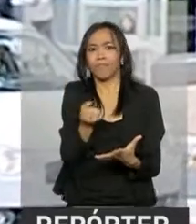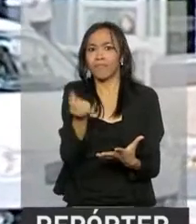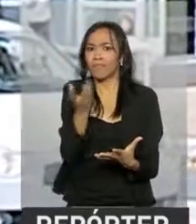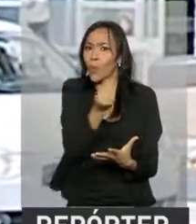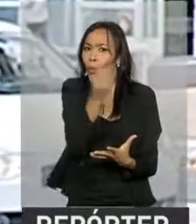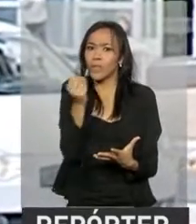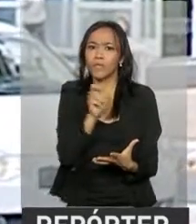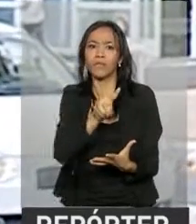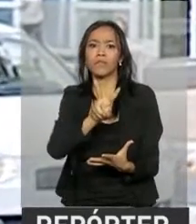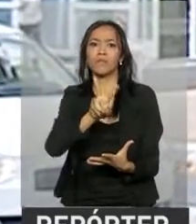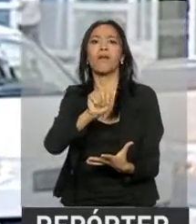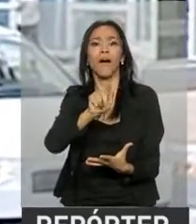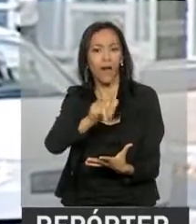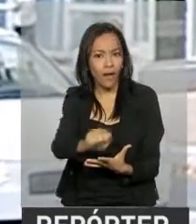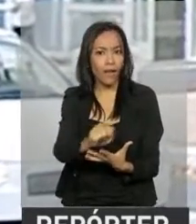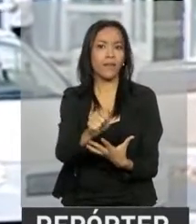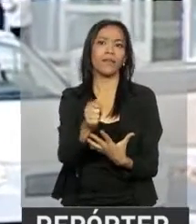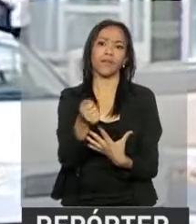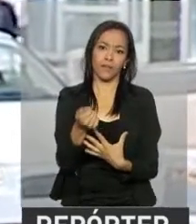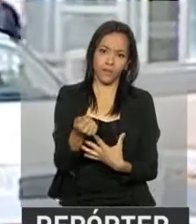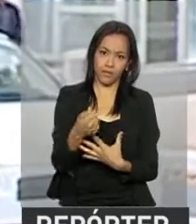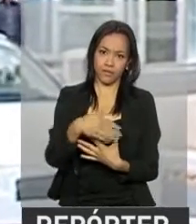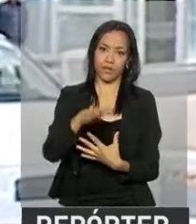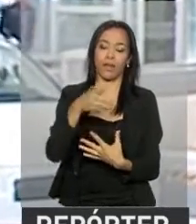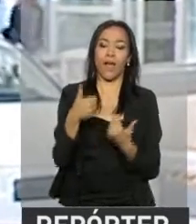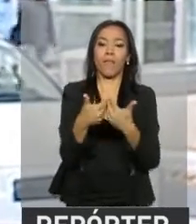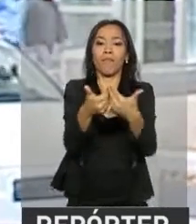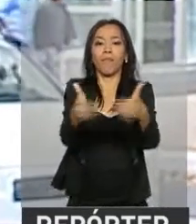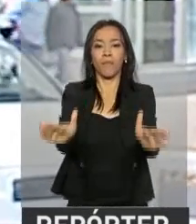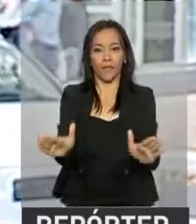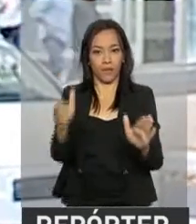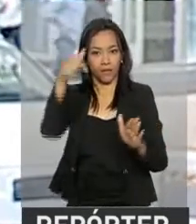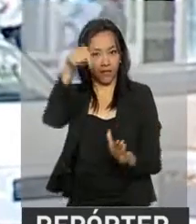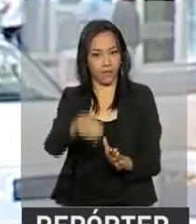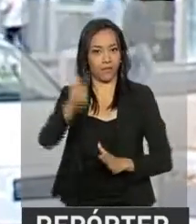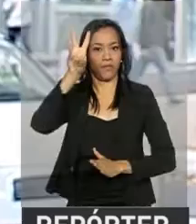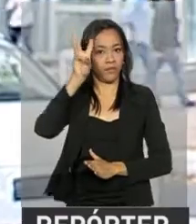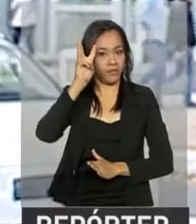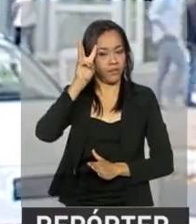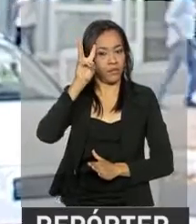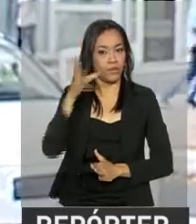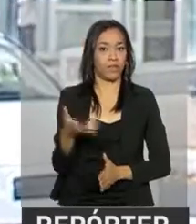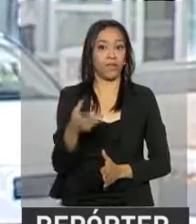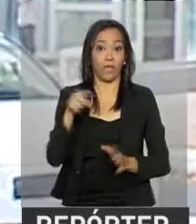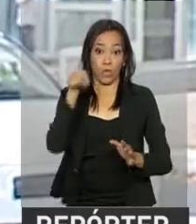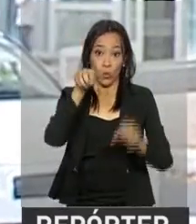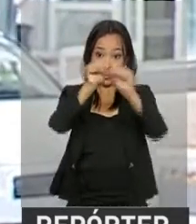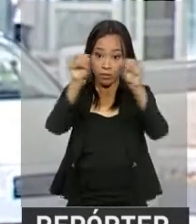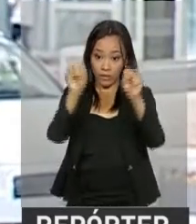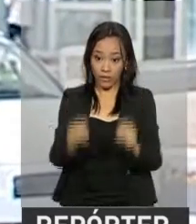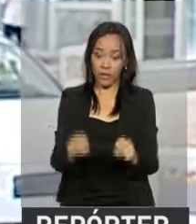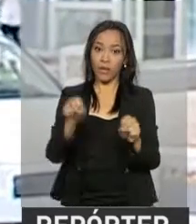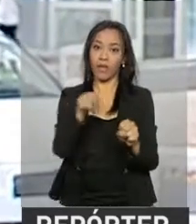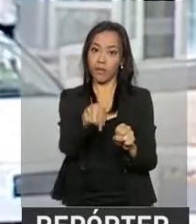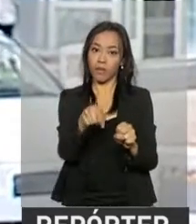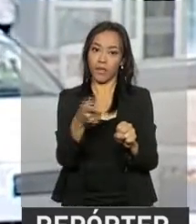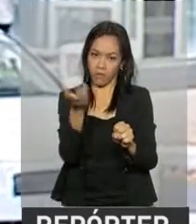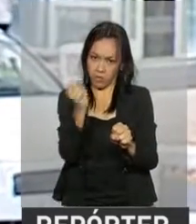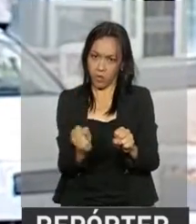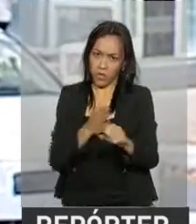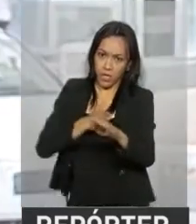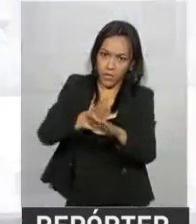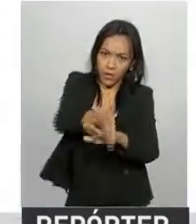metade das vagas de empregos abertas nesta terça-feira. O sistema do portal Mais Emprego